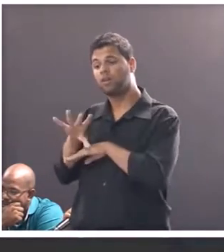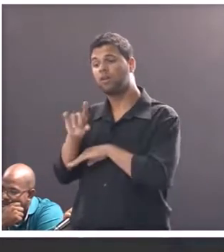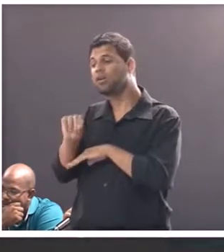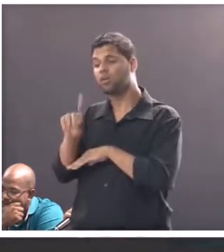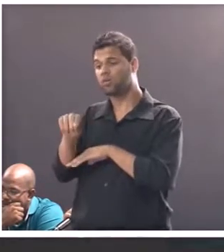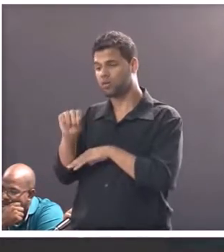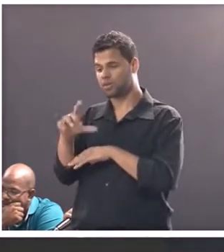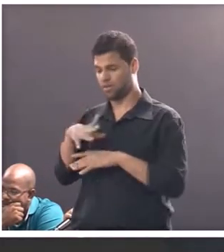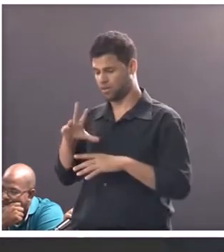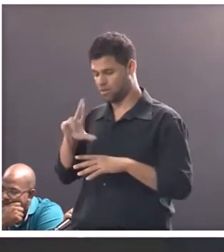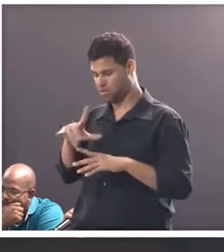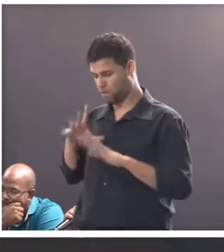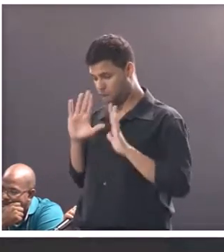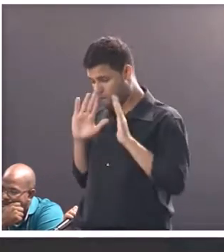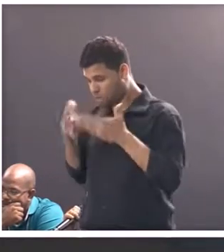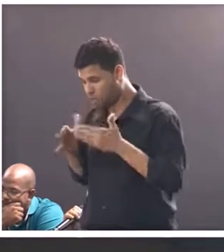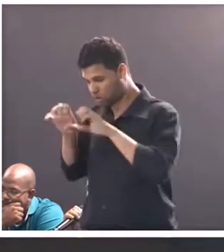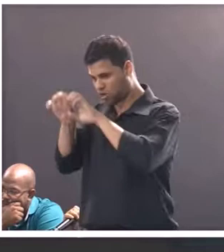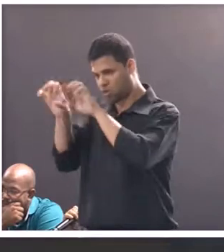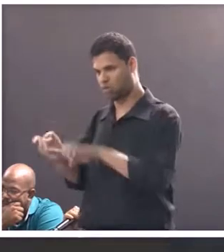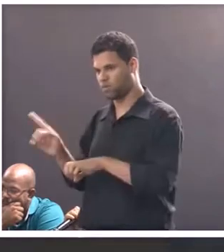pode se alongar.